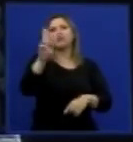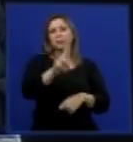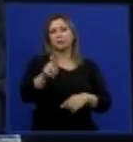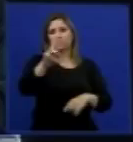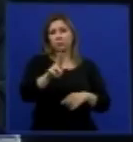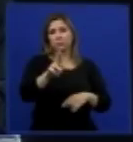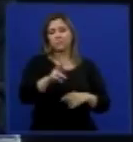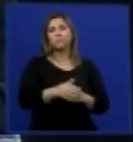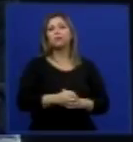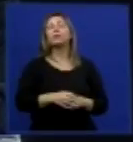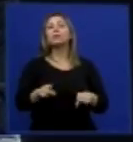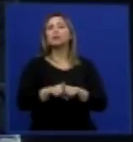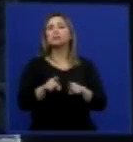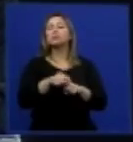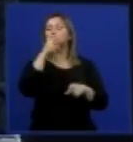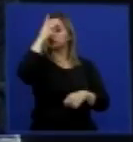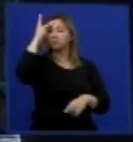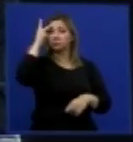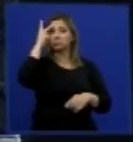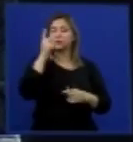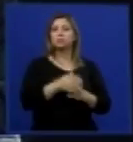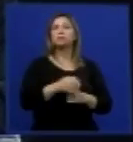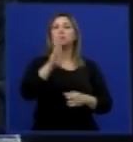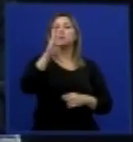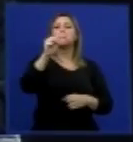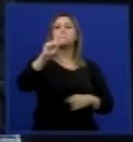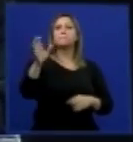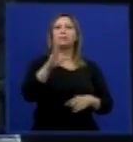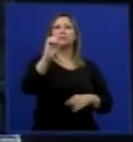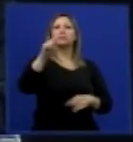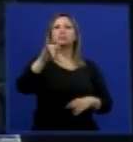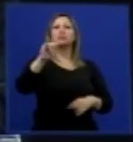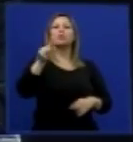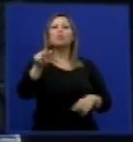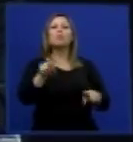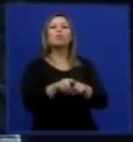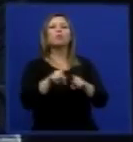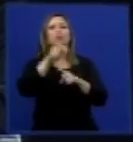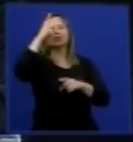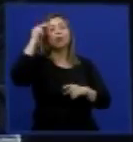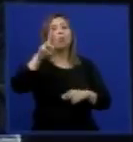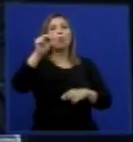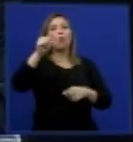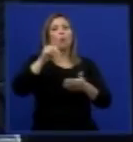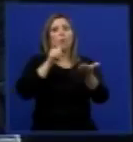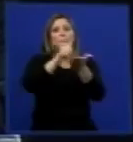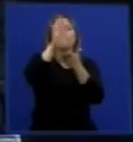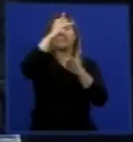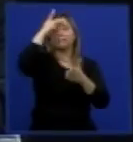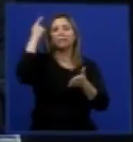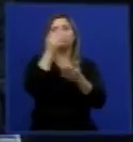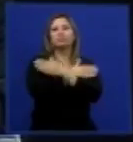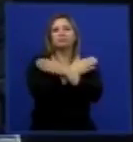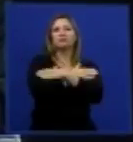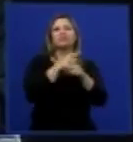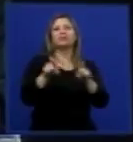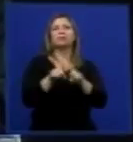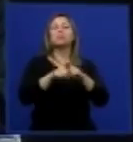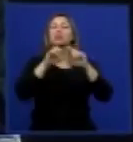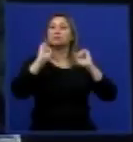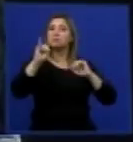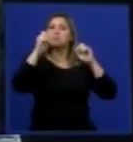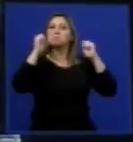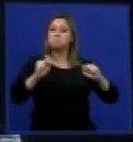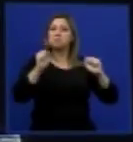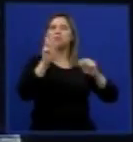ademais senhoras e senhores presentes a BS coi não teria fechado suas portas e demitido 1200 funcionários caso pudesse utilizar